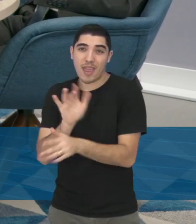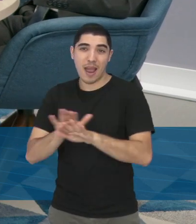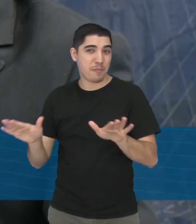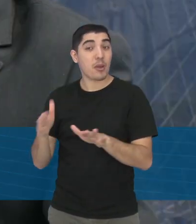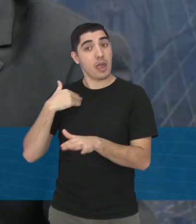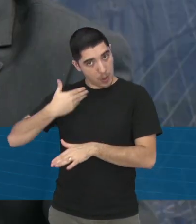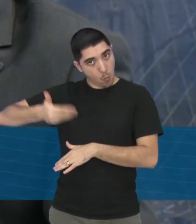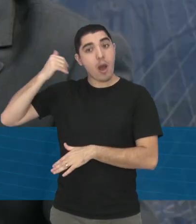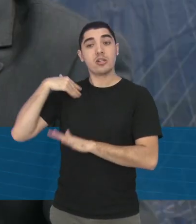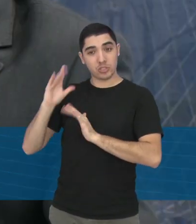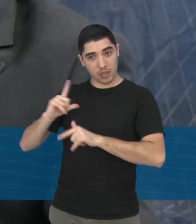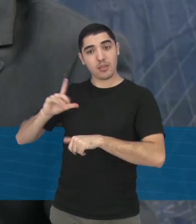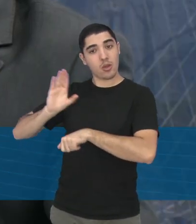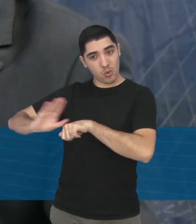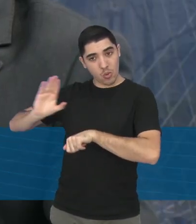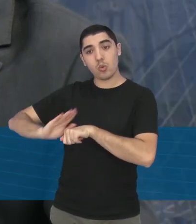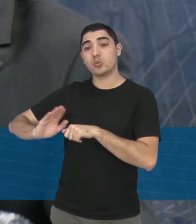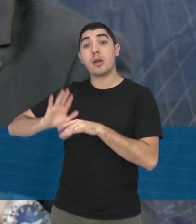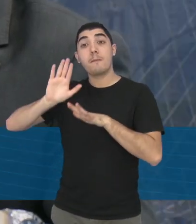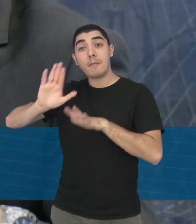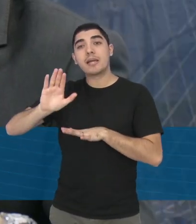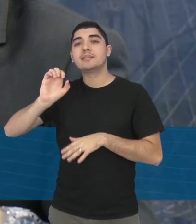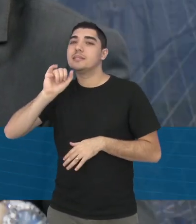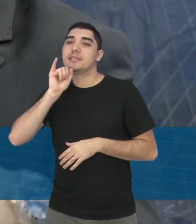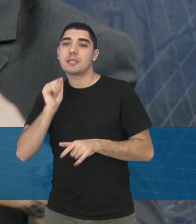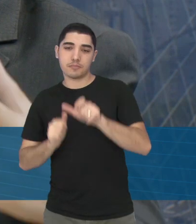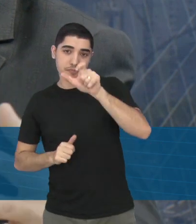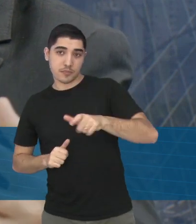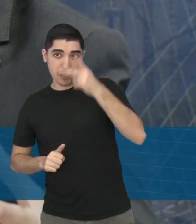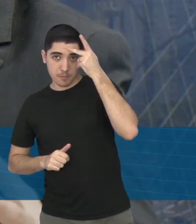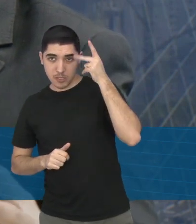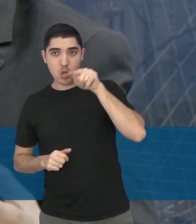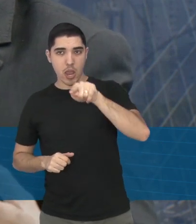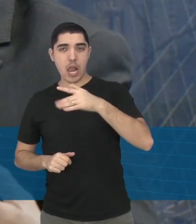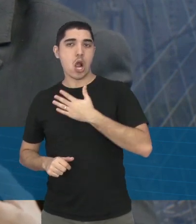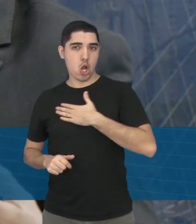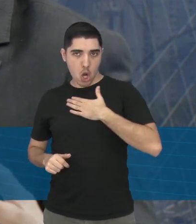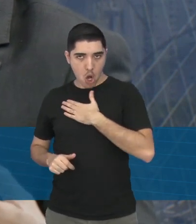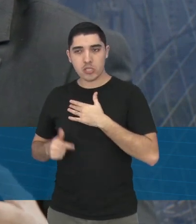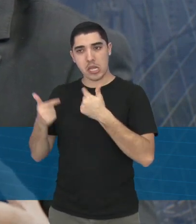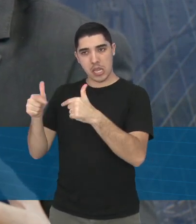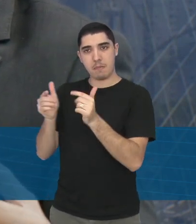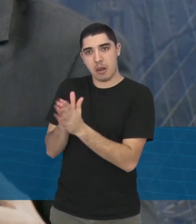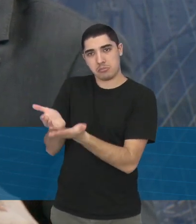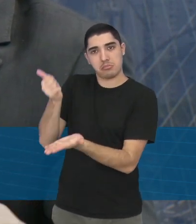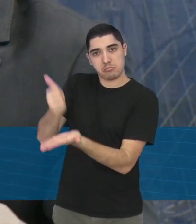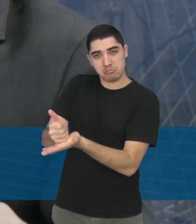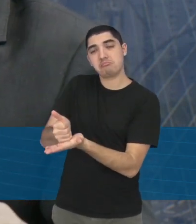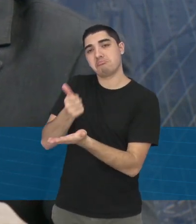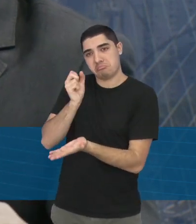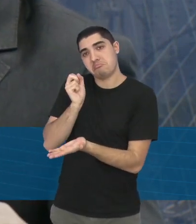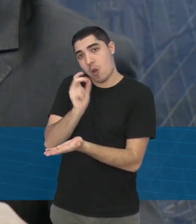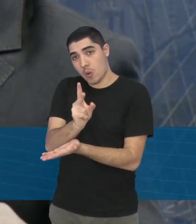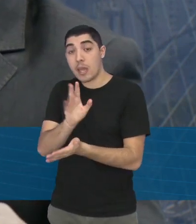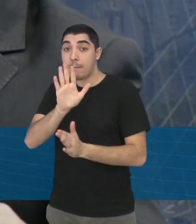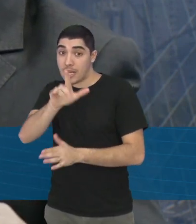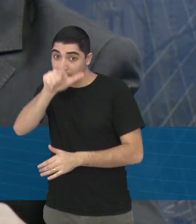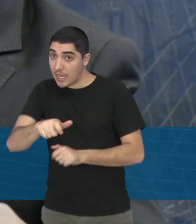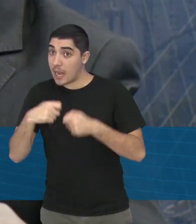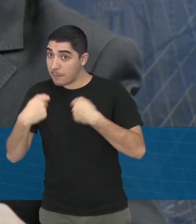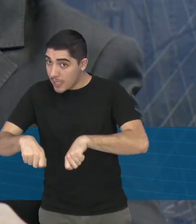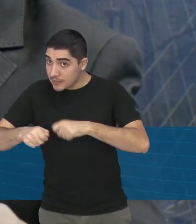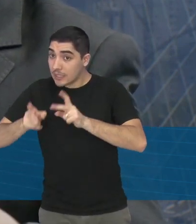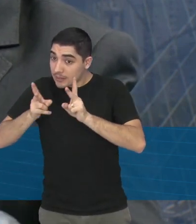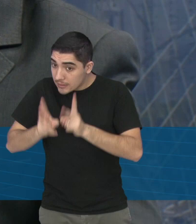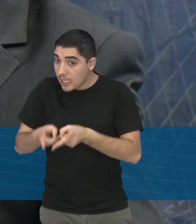hoje, mesmo que a pessoa sinta-se confortável no regime seletista, ela buscar sempre se